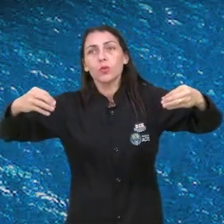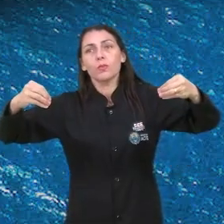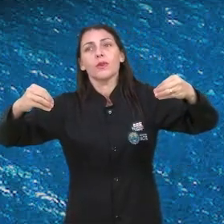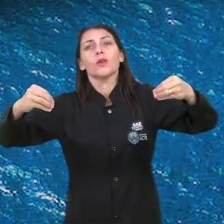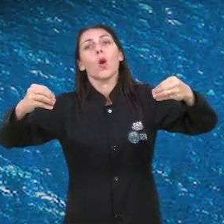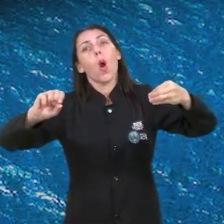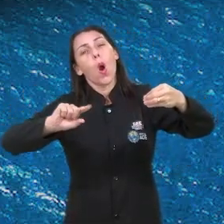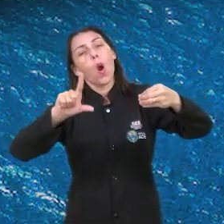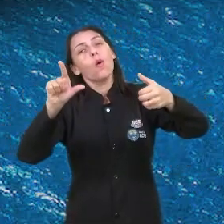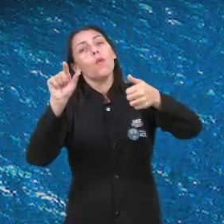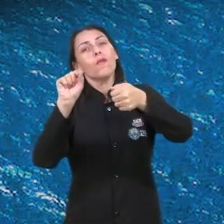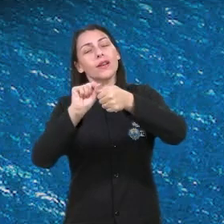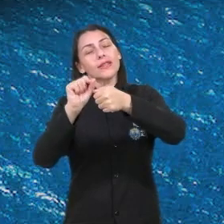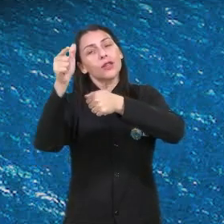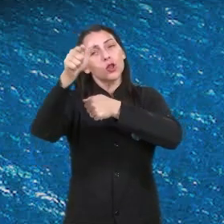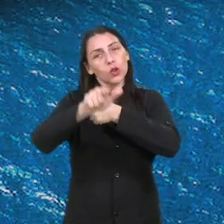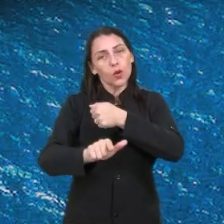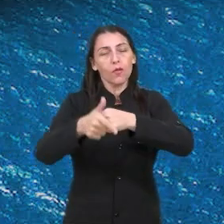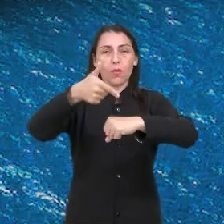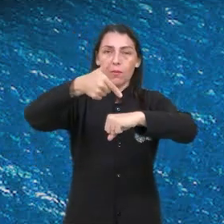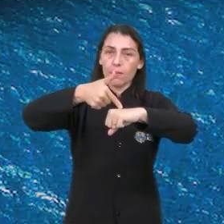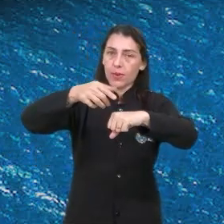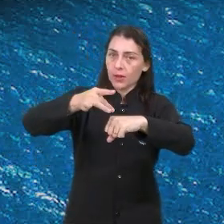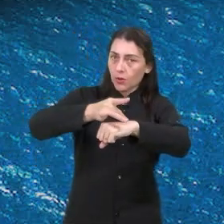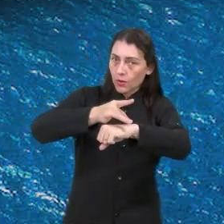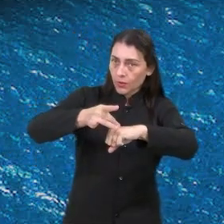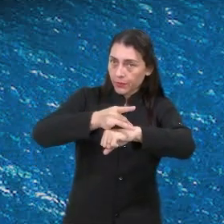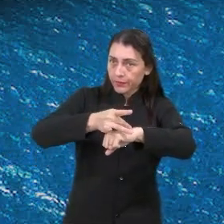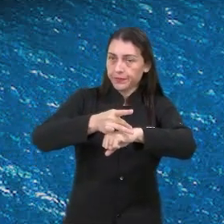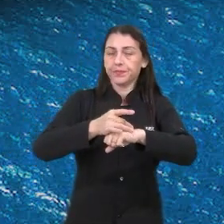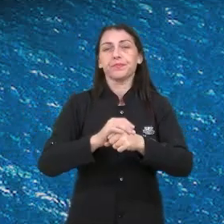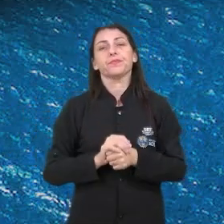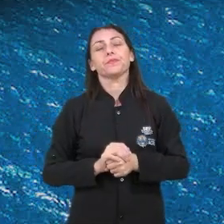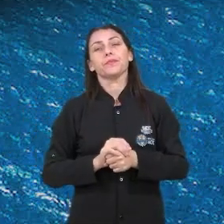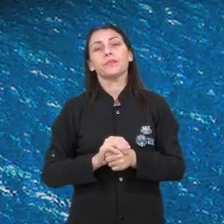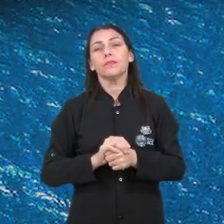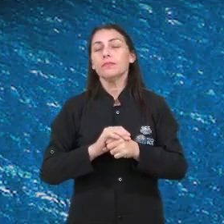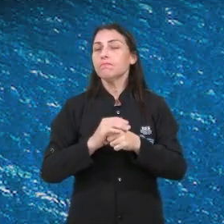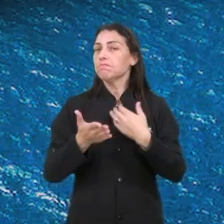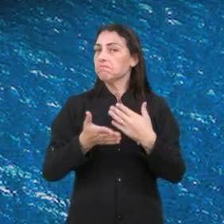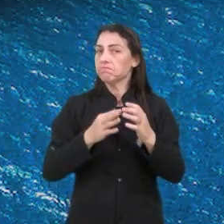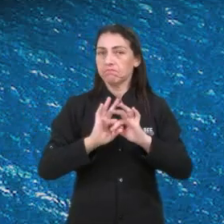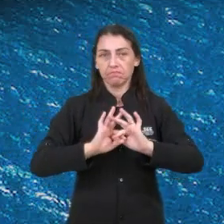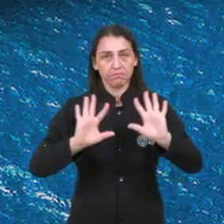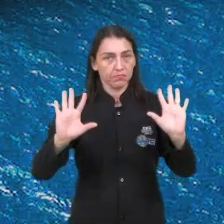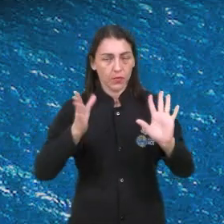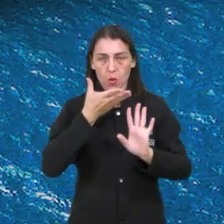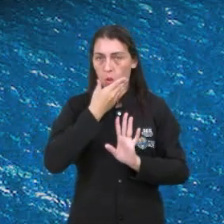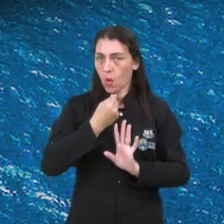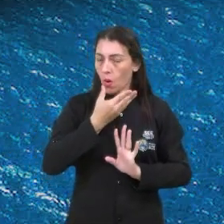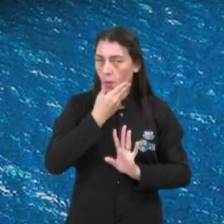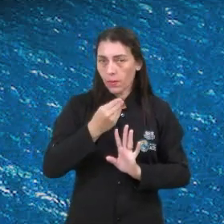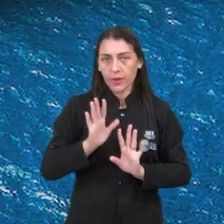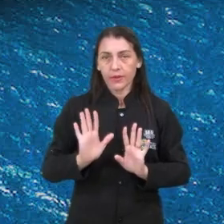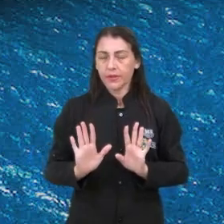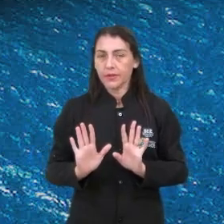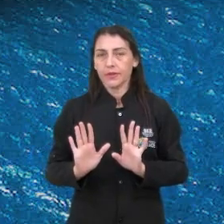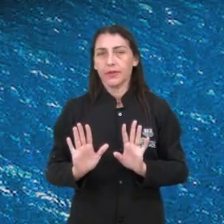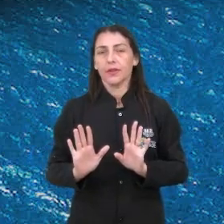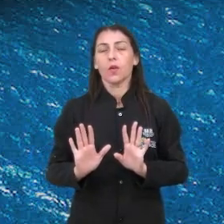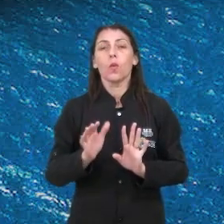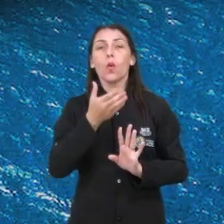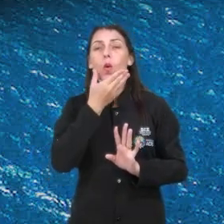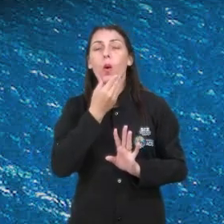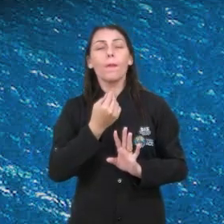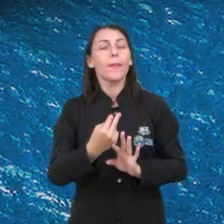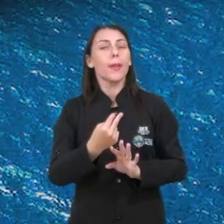se renovar, como é o caso do petróleo. E mais, eles independem da ação humana. Então, o ser humano